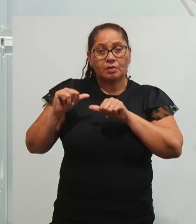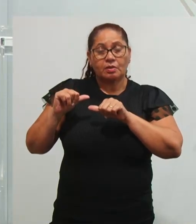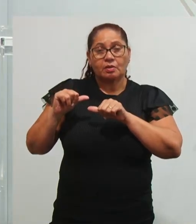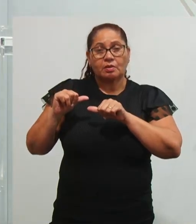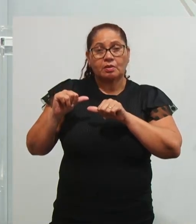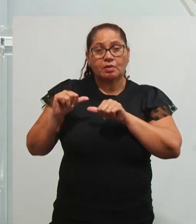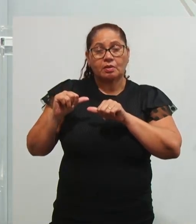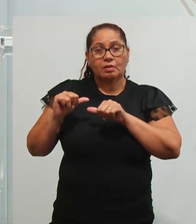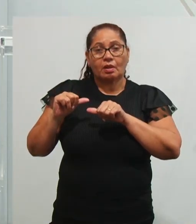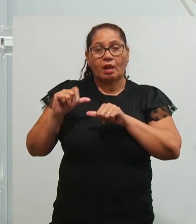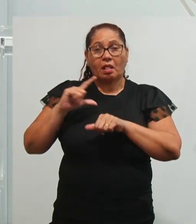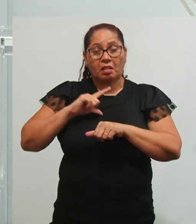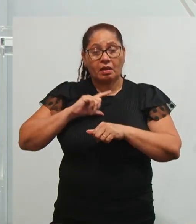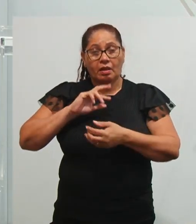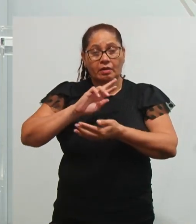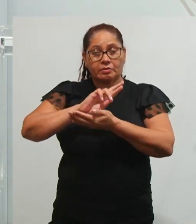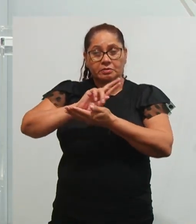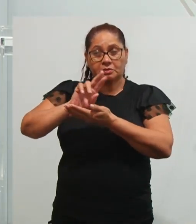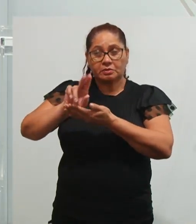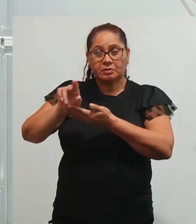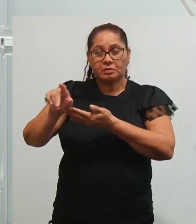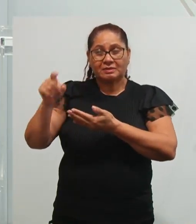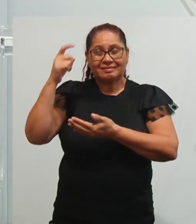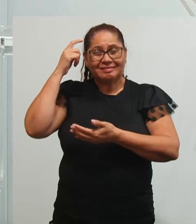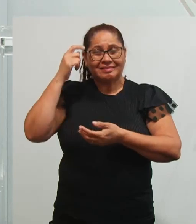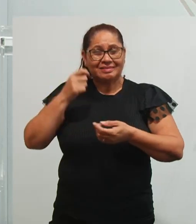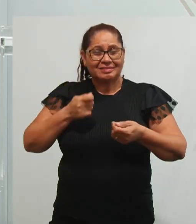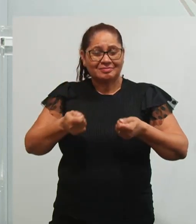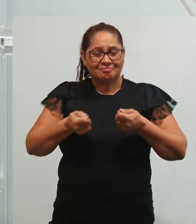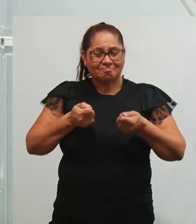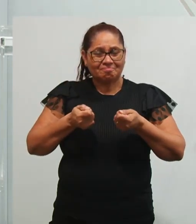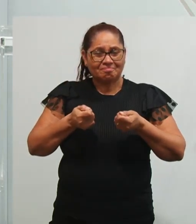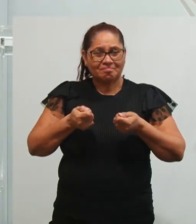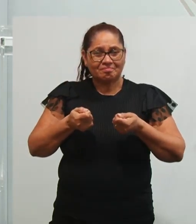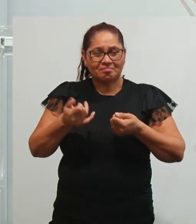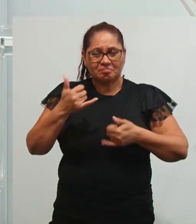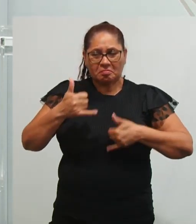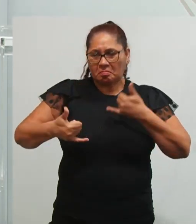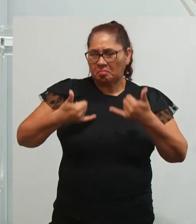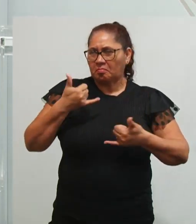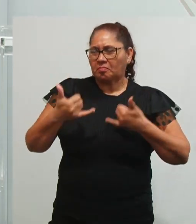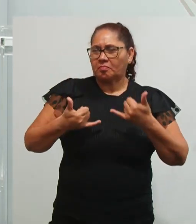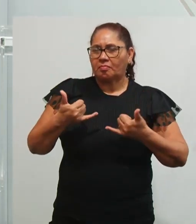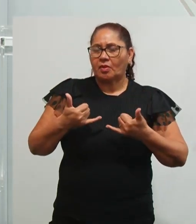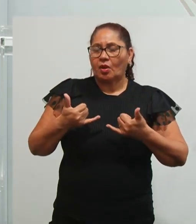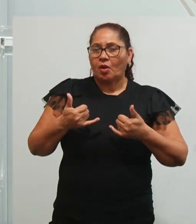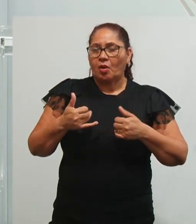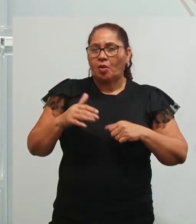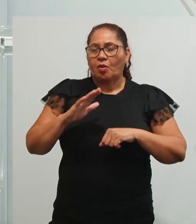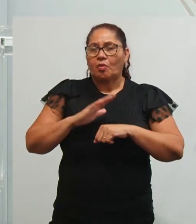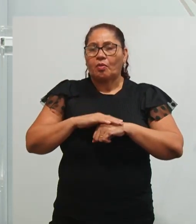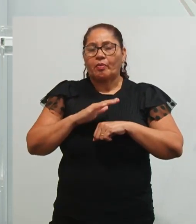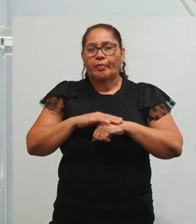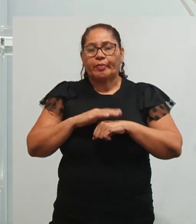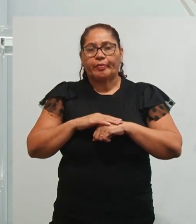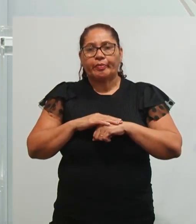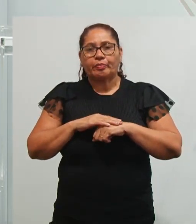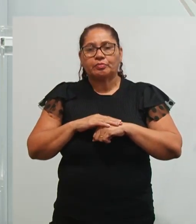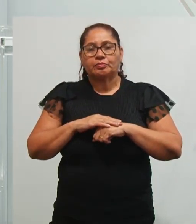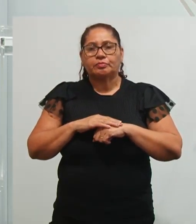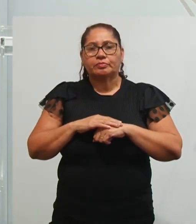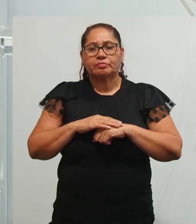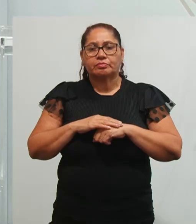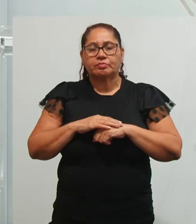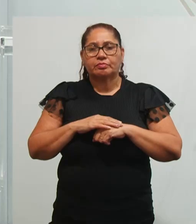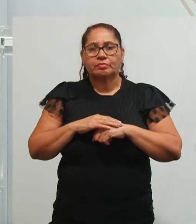aí muito, hoje em dia, a ideia de gamificar, né? Um elemento que deve ser considerado com atenção